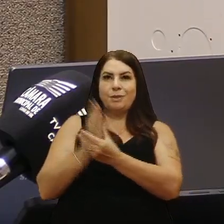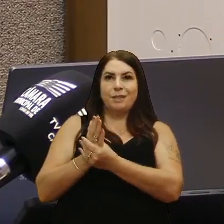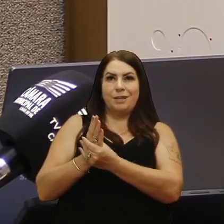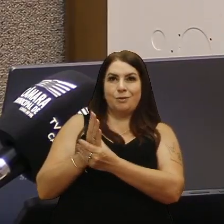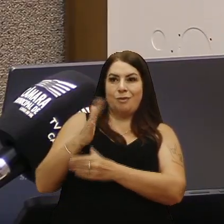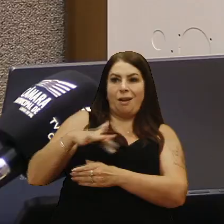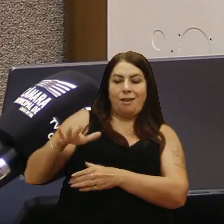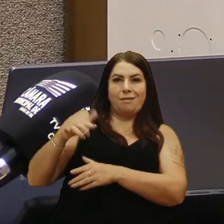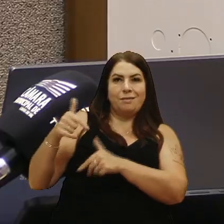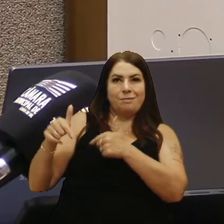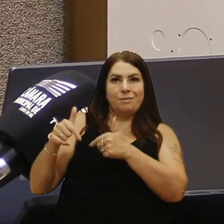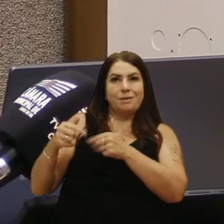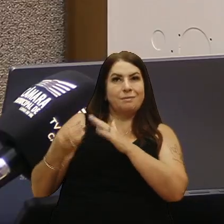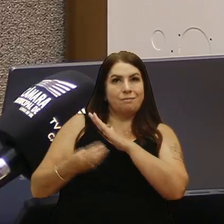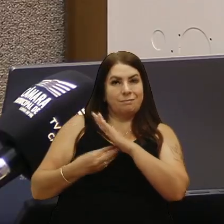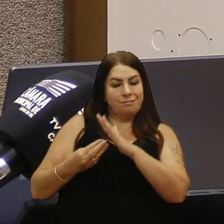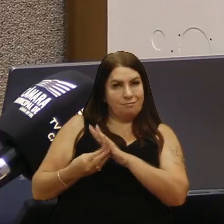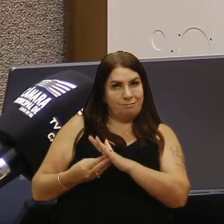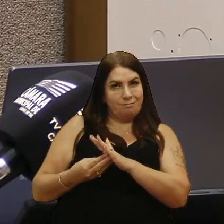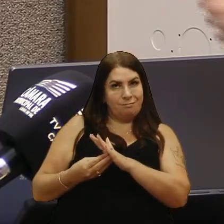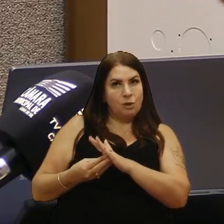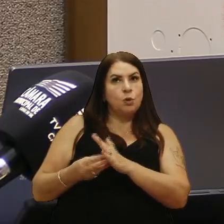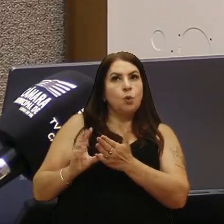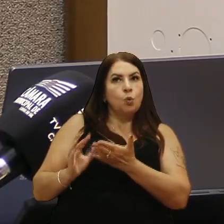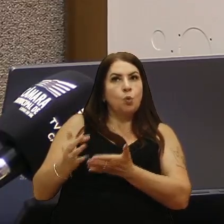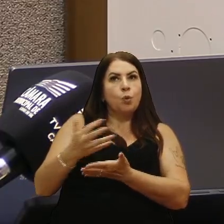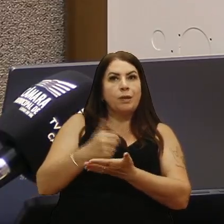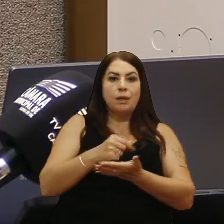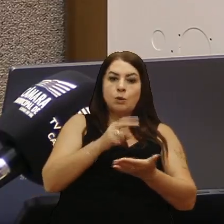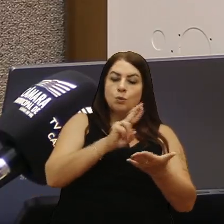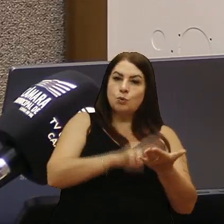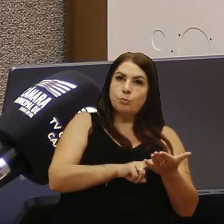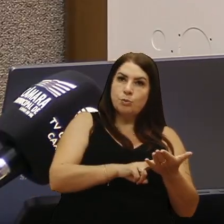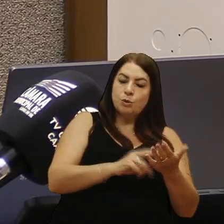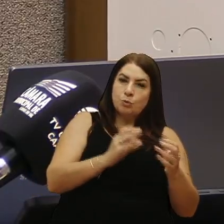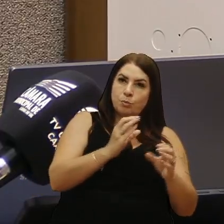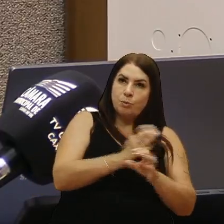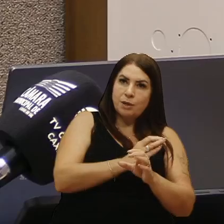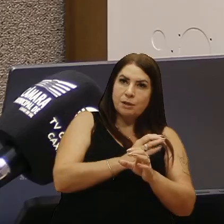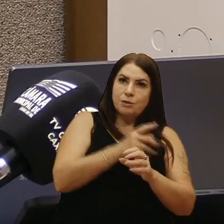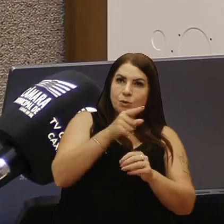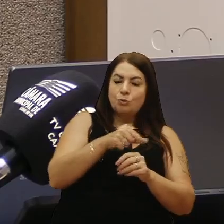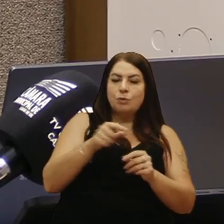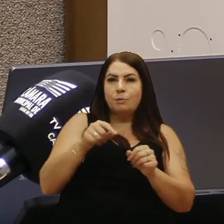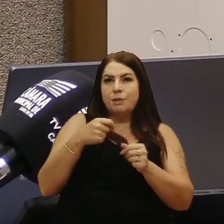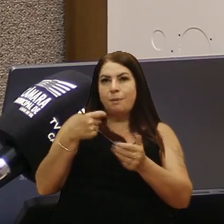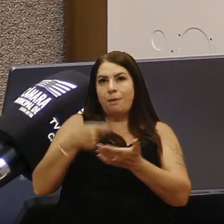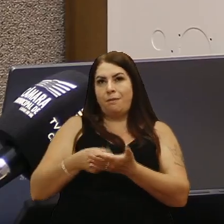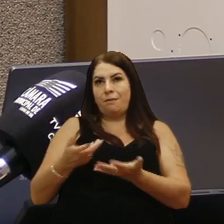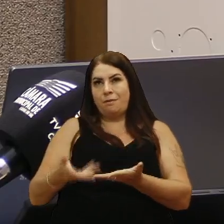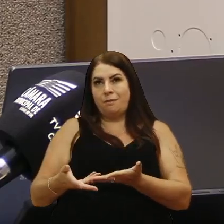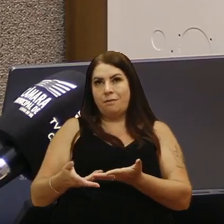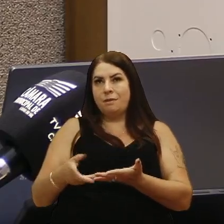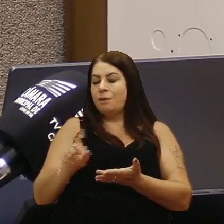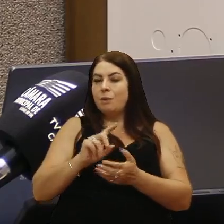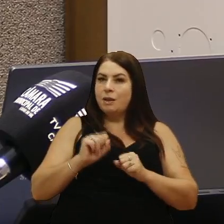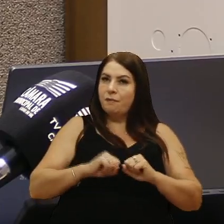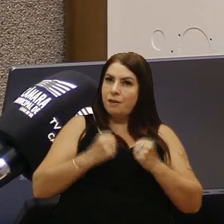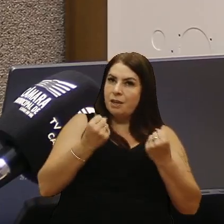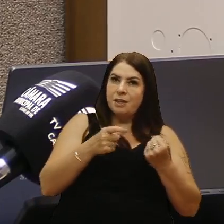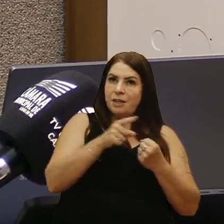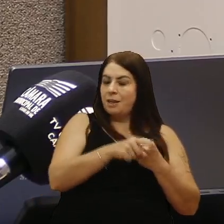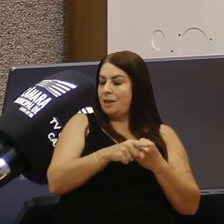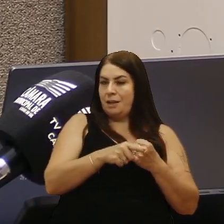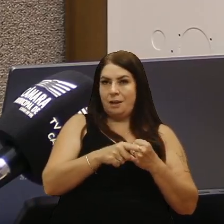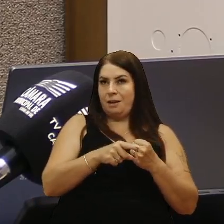trabalhistas das terceirizadas, enquanto a Codeca assume a integralidade do seu passivo. Nós não estamos aqui para defender mesada para a